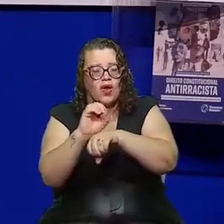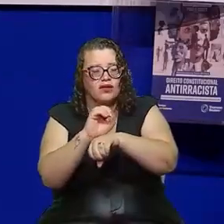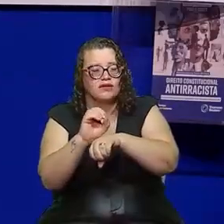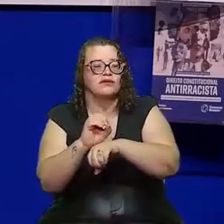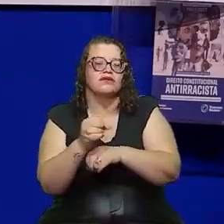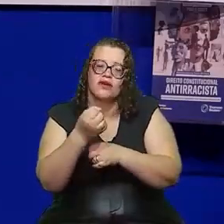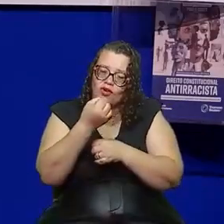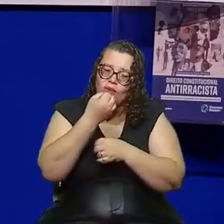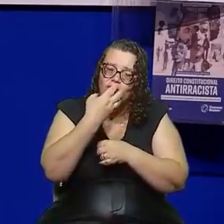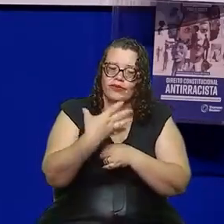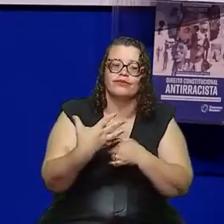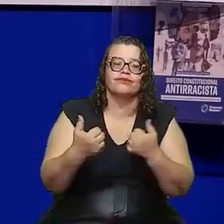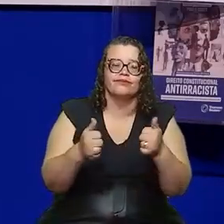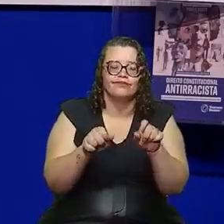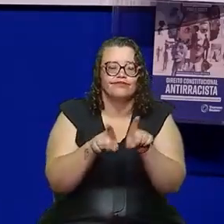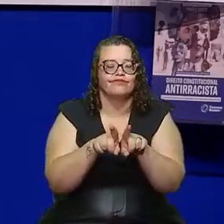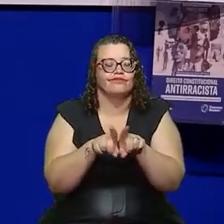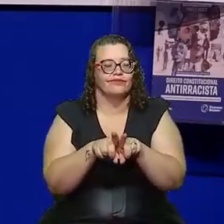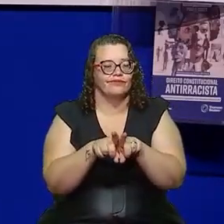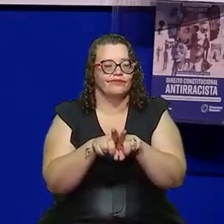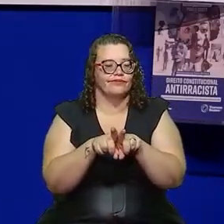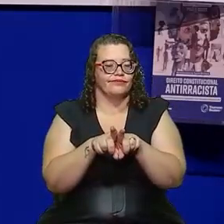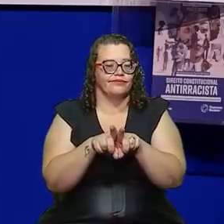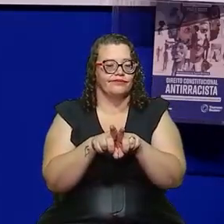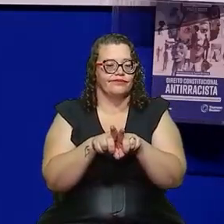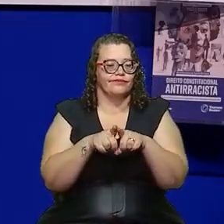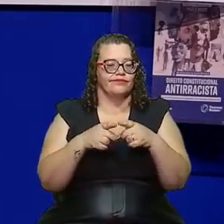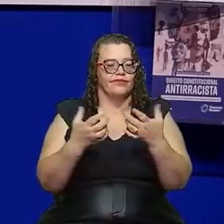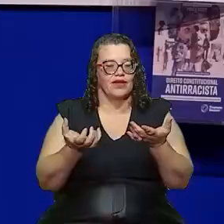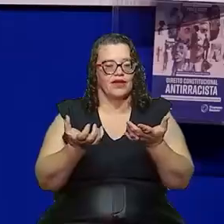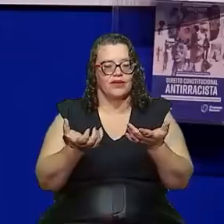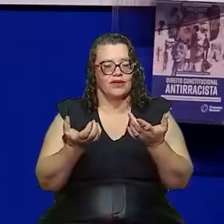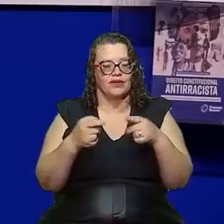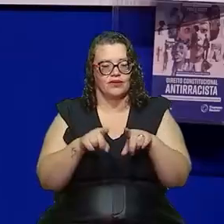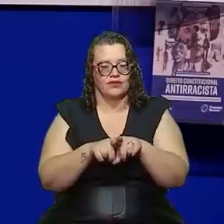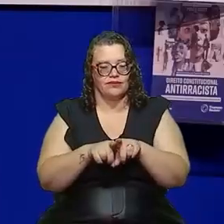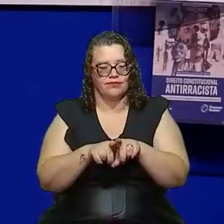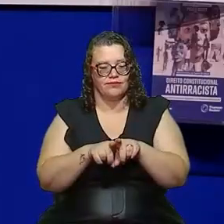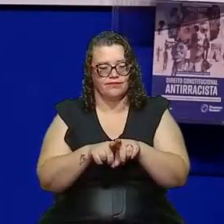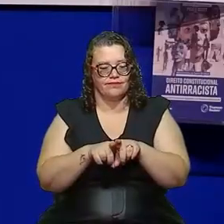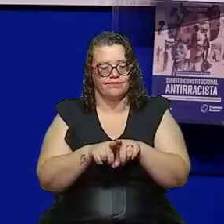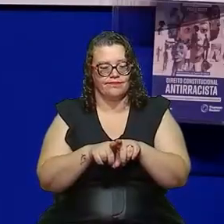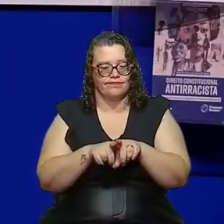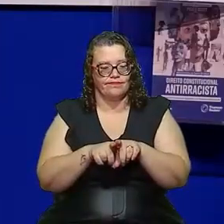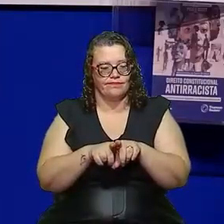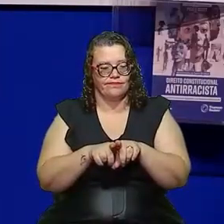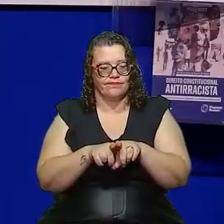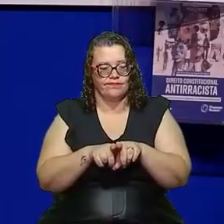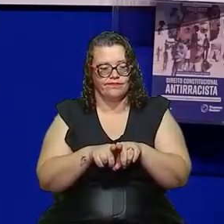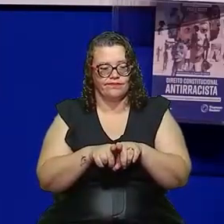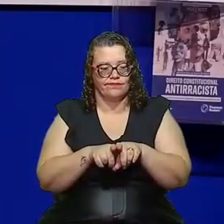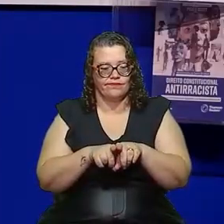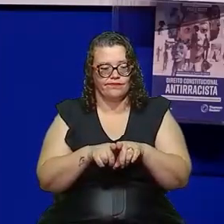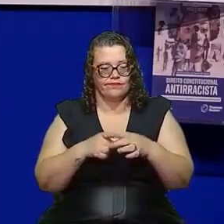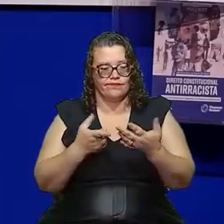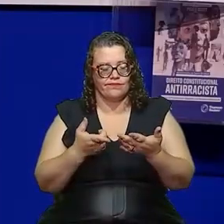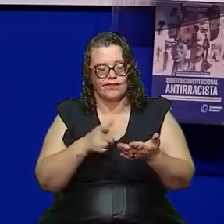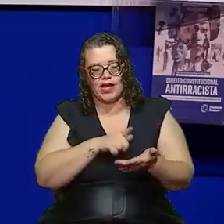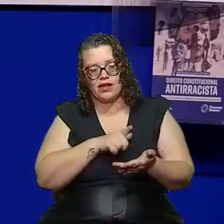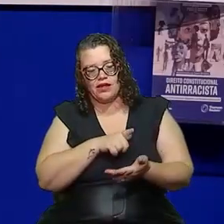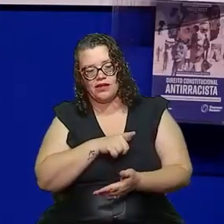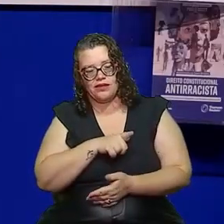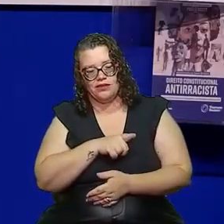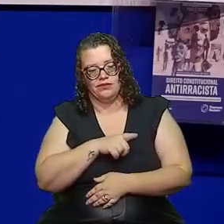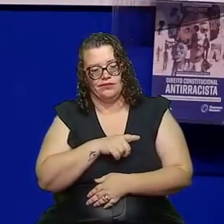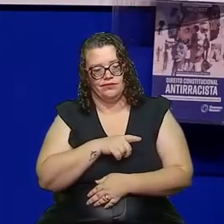dizer, muita coisa boa. Agora, eu tenho, e isso é uma coisa que todo mundo que